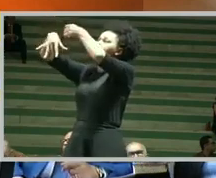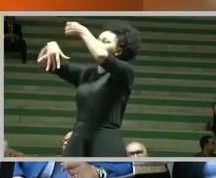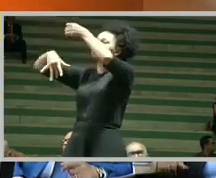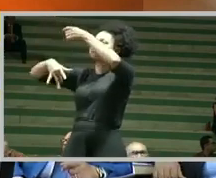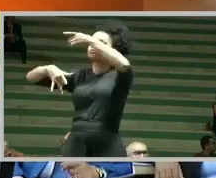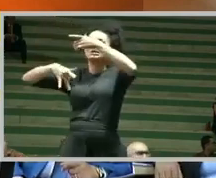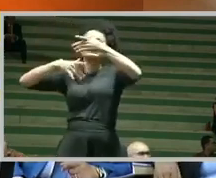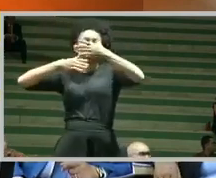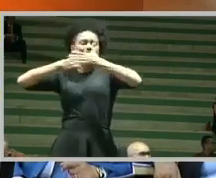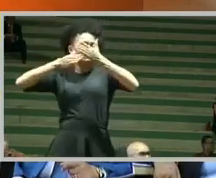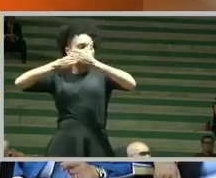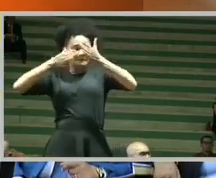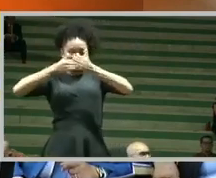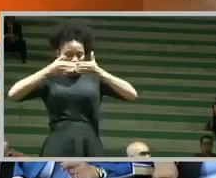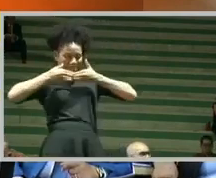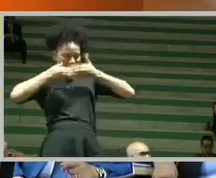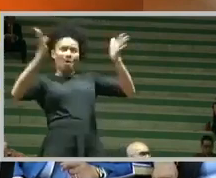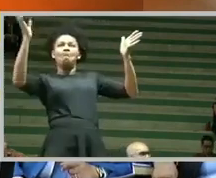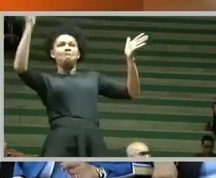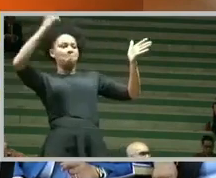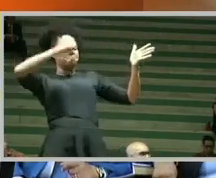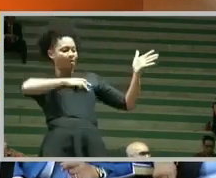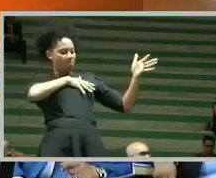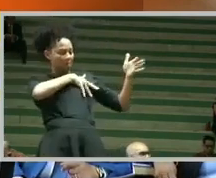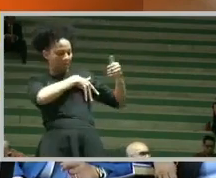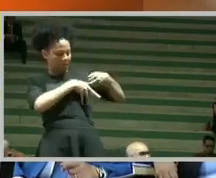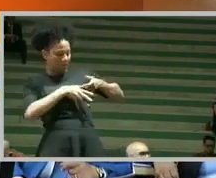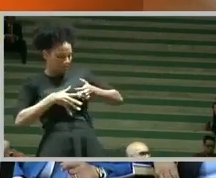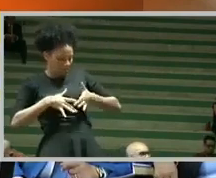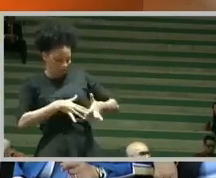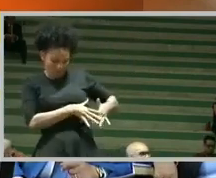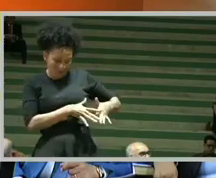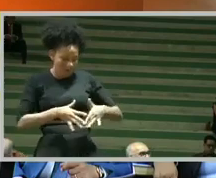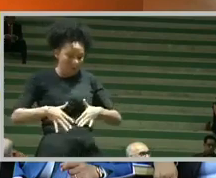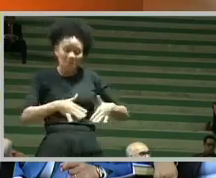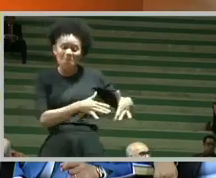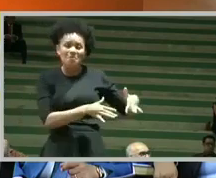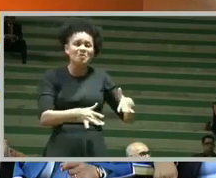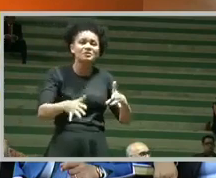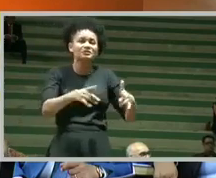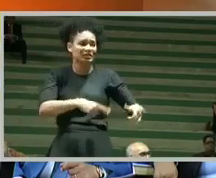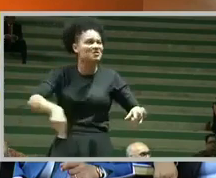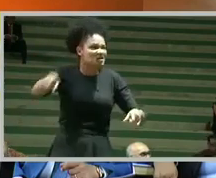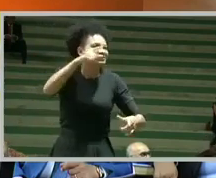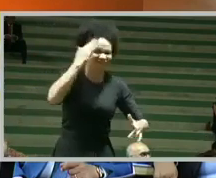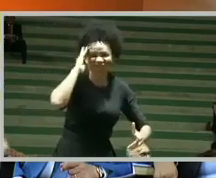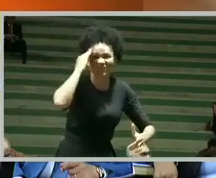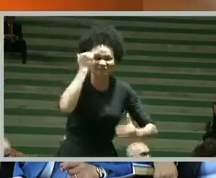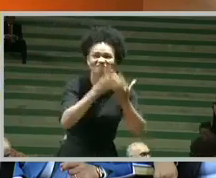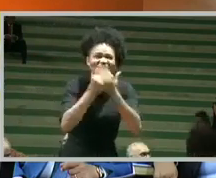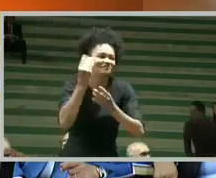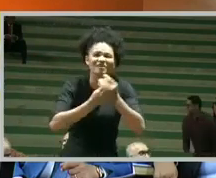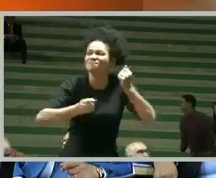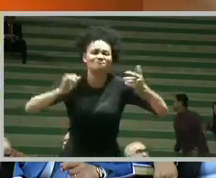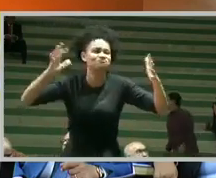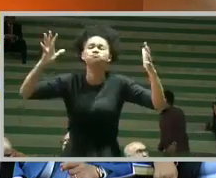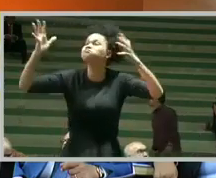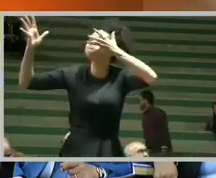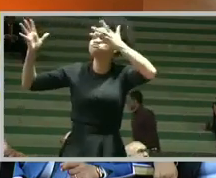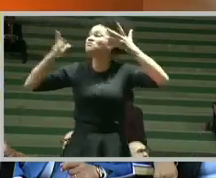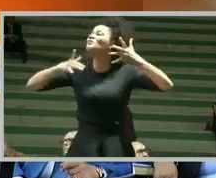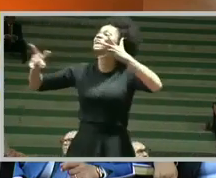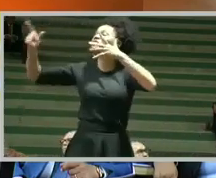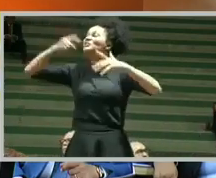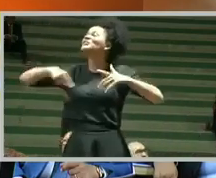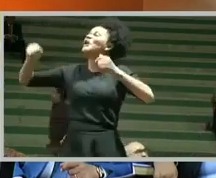cadeia que impeça ela de operar. E esse é o som de quem entende de onde vem